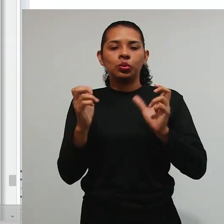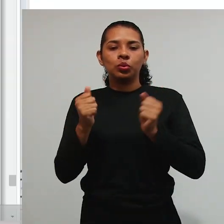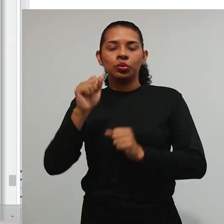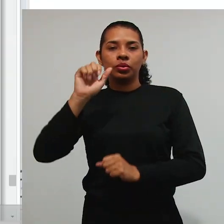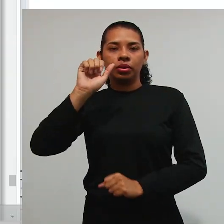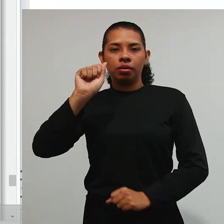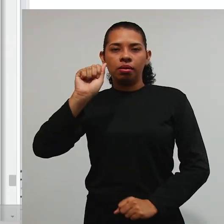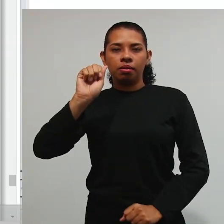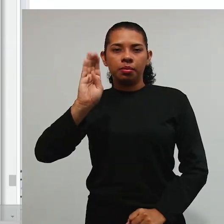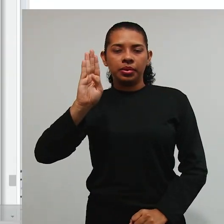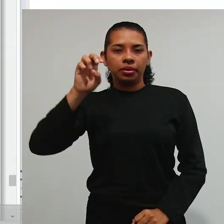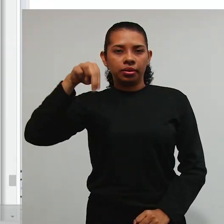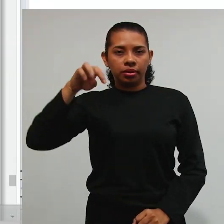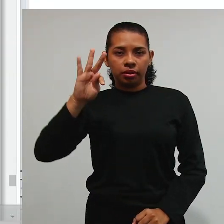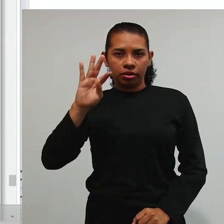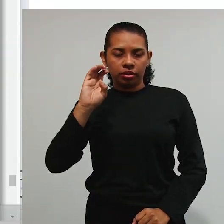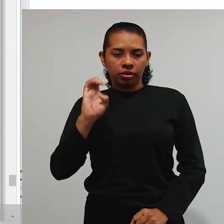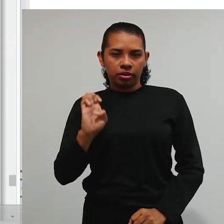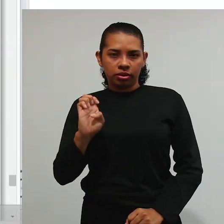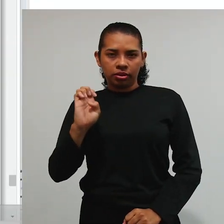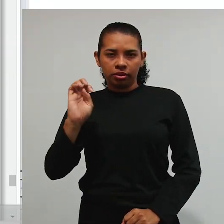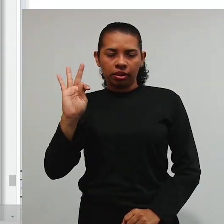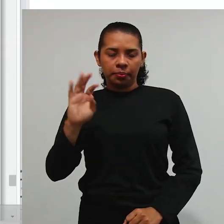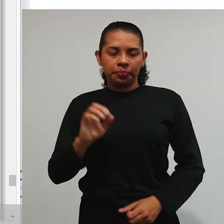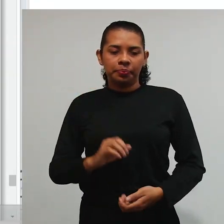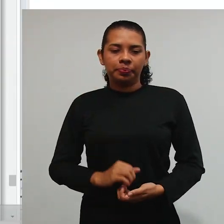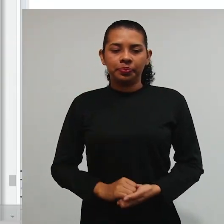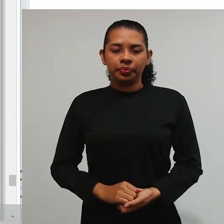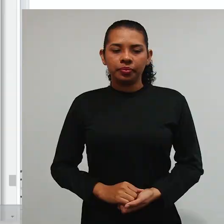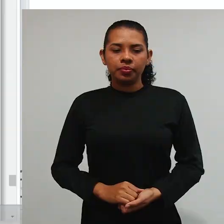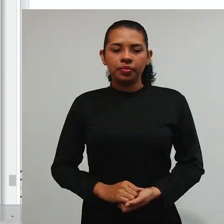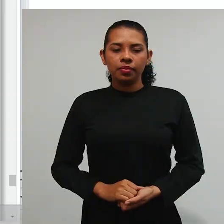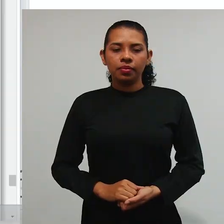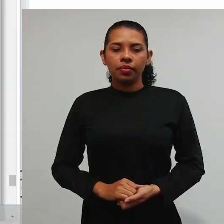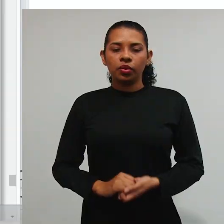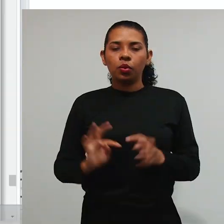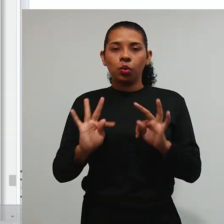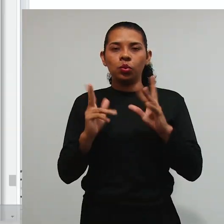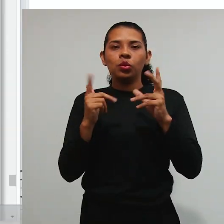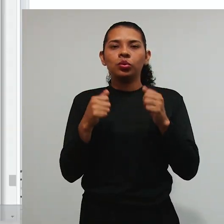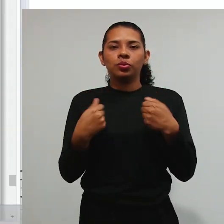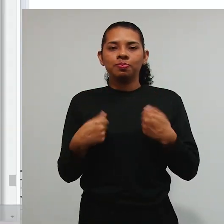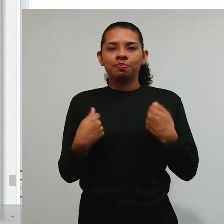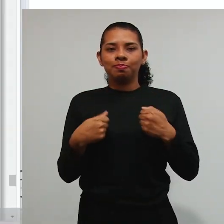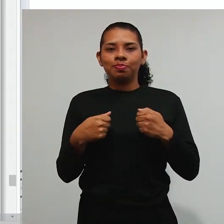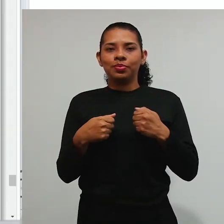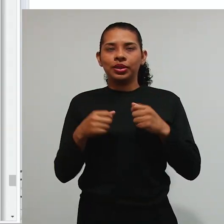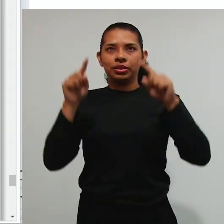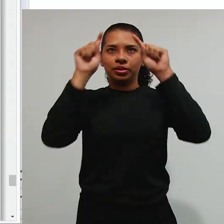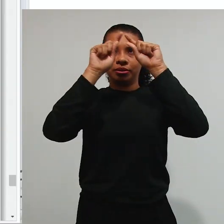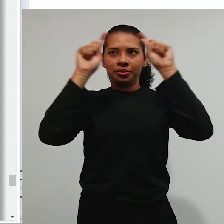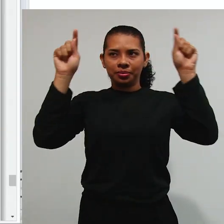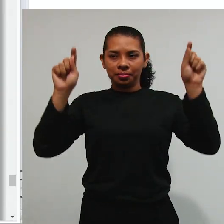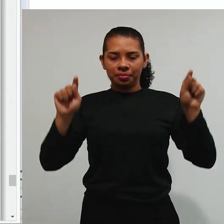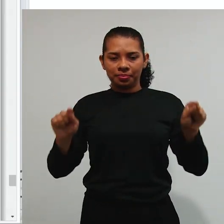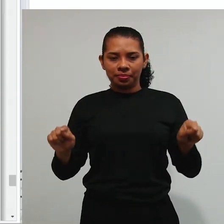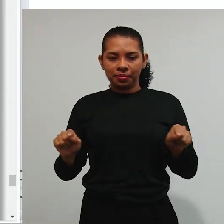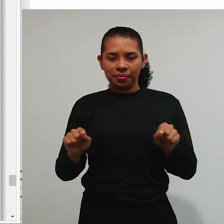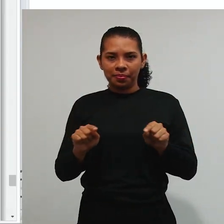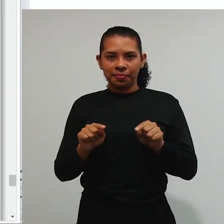precede o seu título, como a gente colocou ali. Alinhados aonde? Alinhados à esquerda, Aqui, ó, vou passar o cursor em